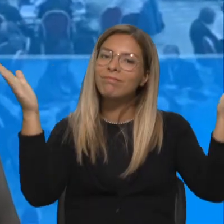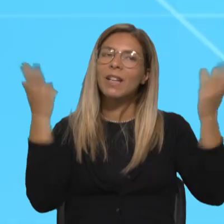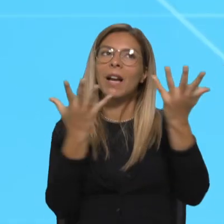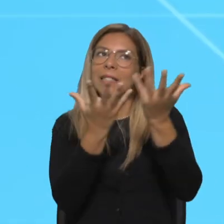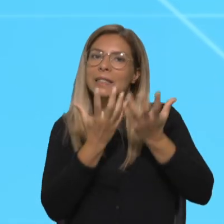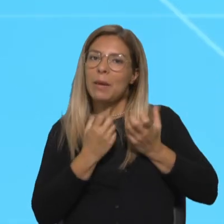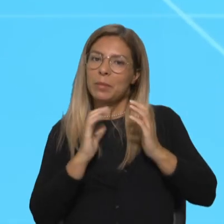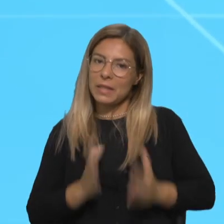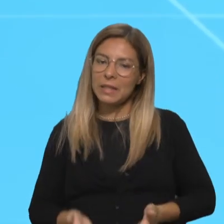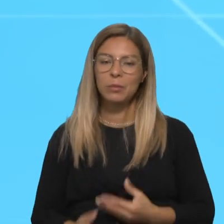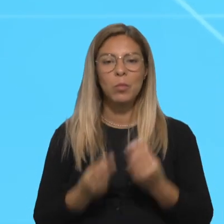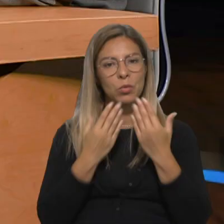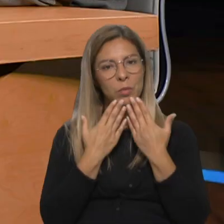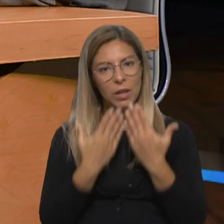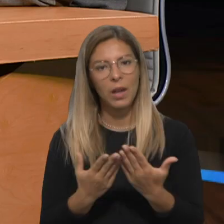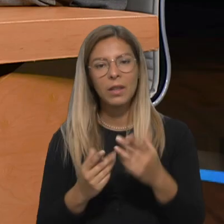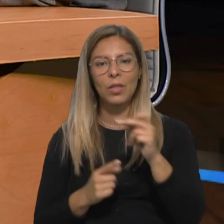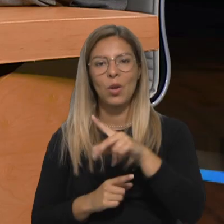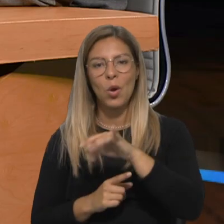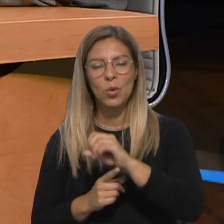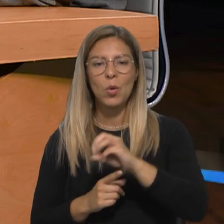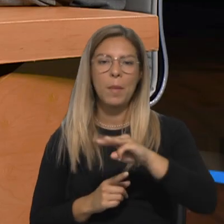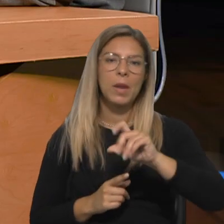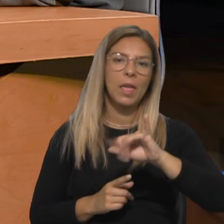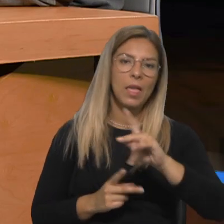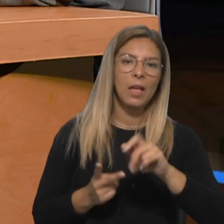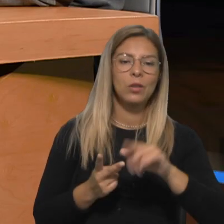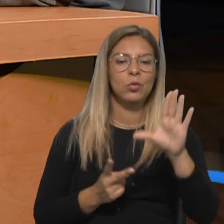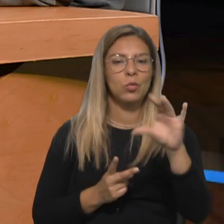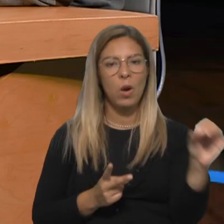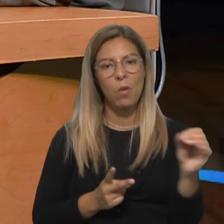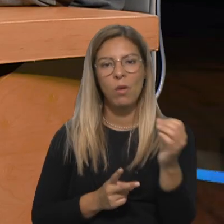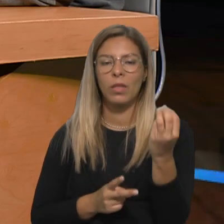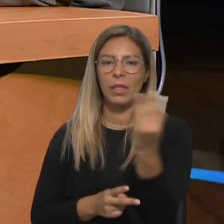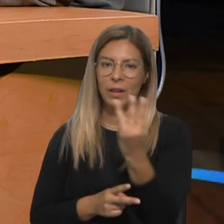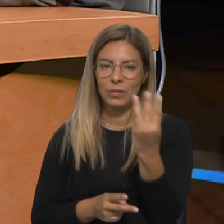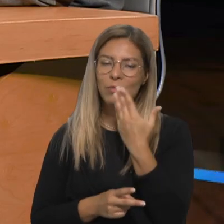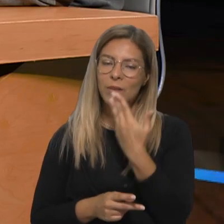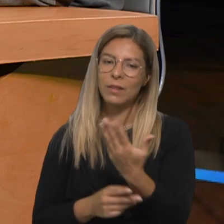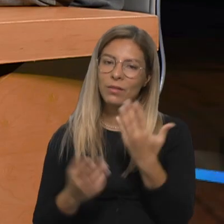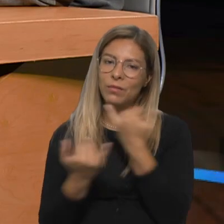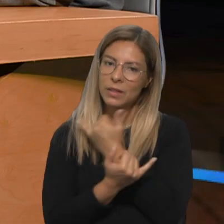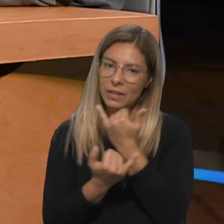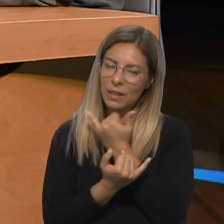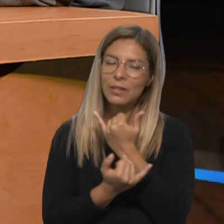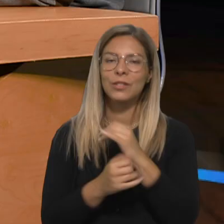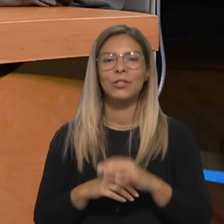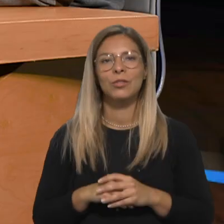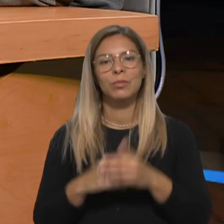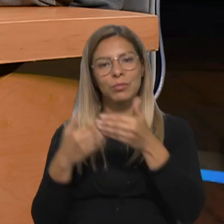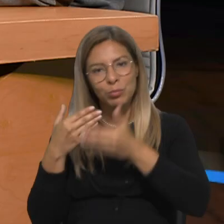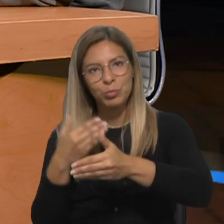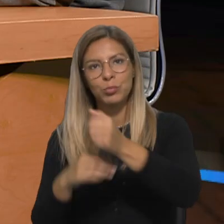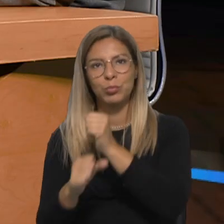fundamental. Agradeço-vos, António Fonseca, Maria do Rosário Cordeiro e João Cordovilo Cardoso, terem estado aqui. Felicidades para os